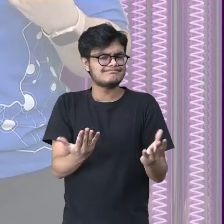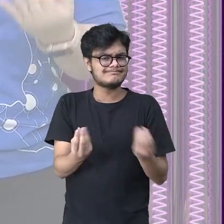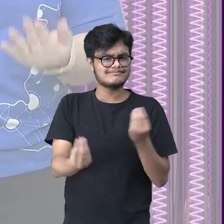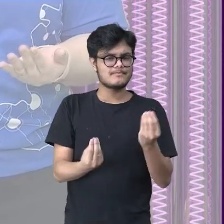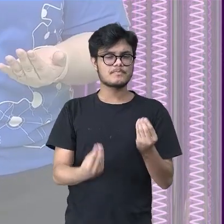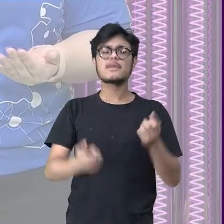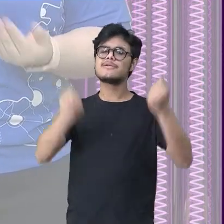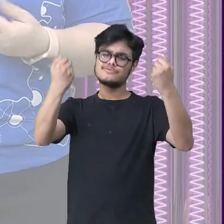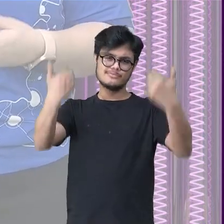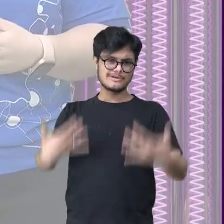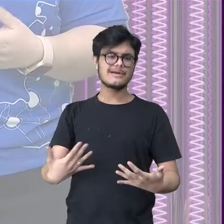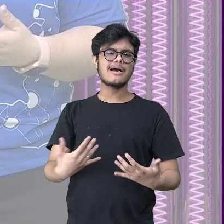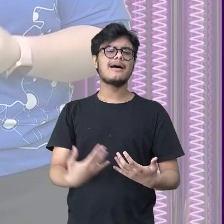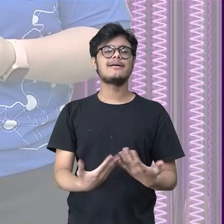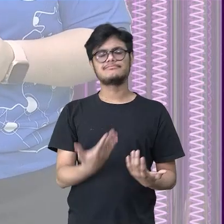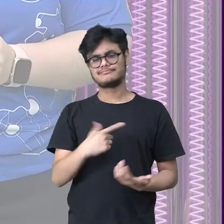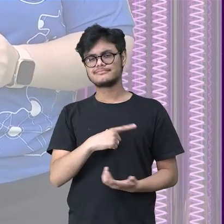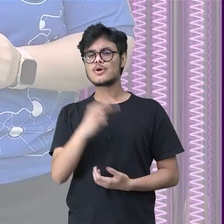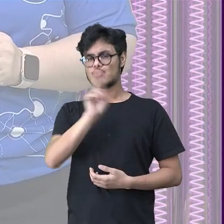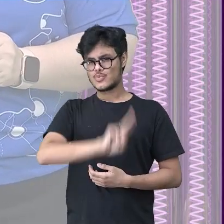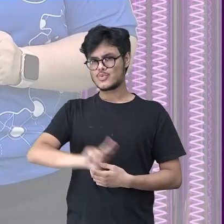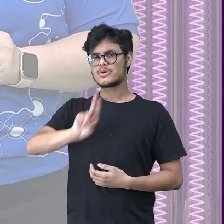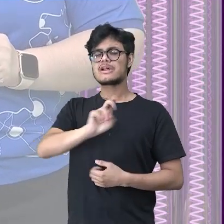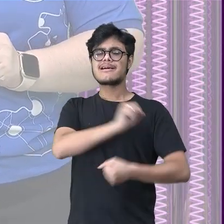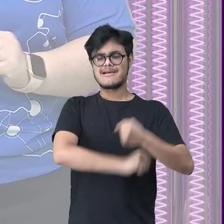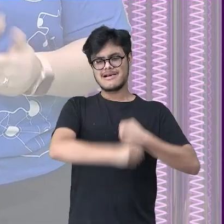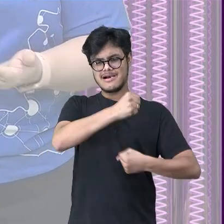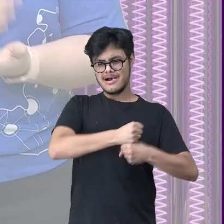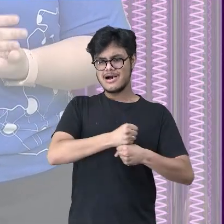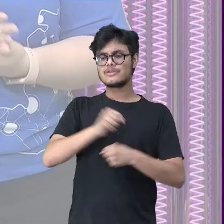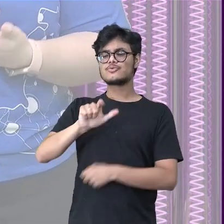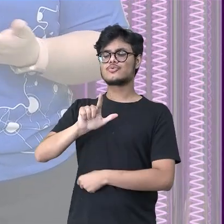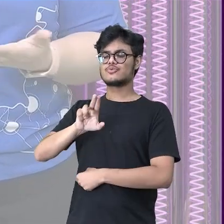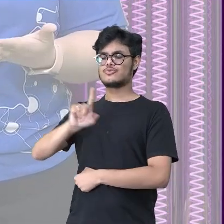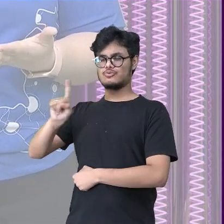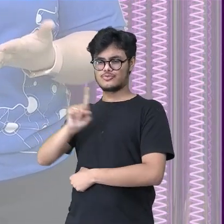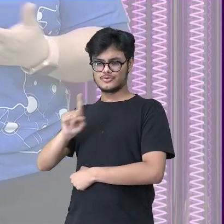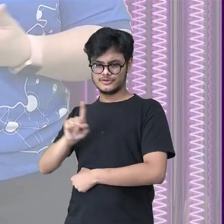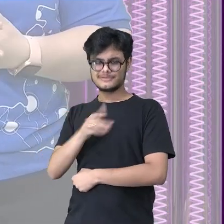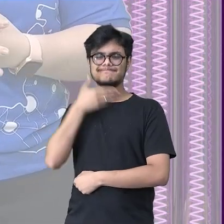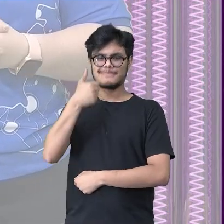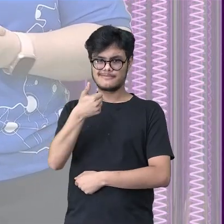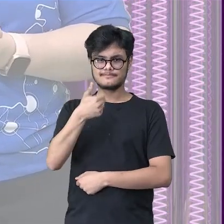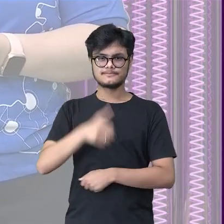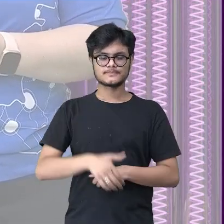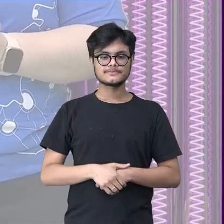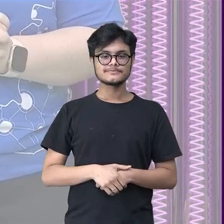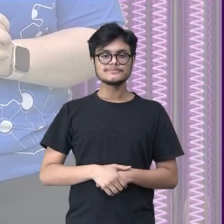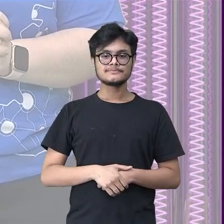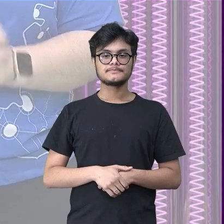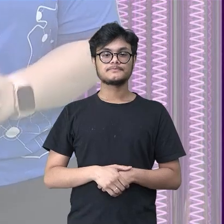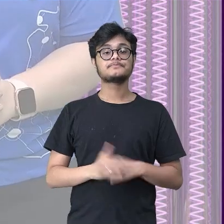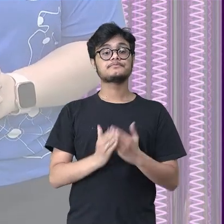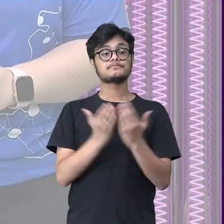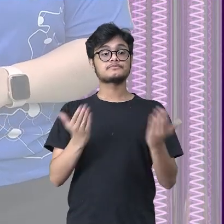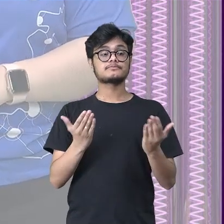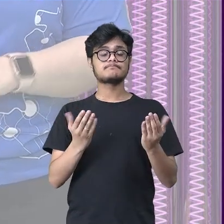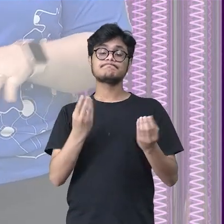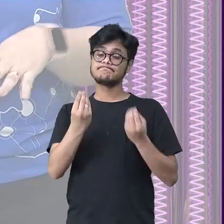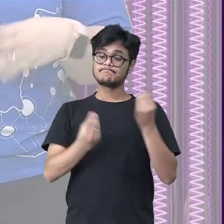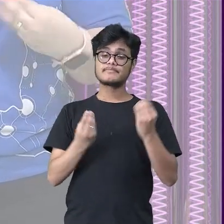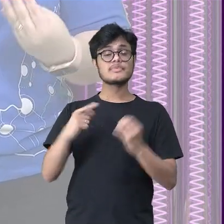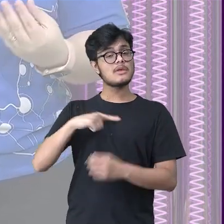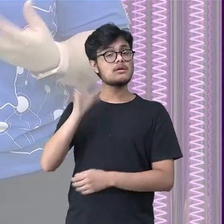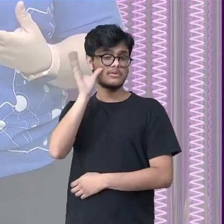fala, na escrita, a gente utiliza a unidade de medida ano-luz, certo? Então, olha só que